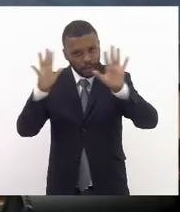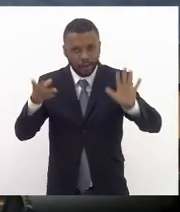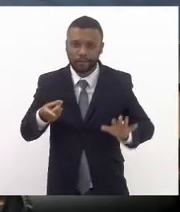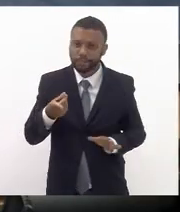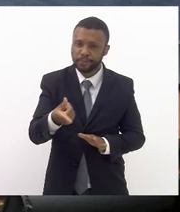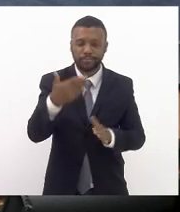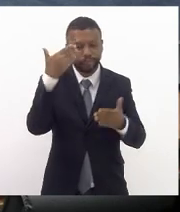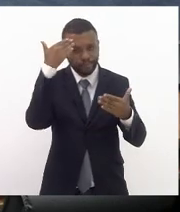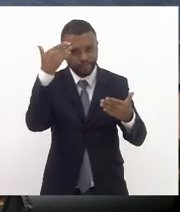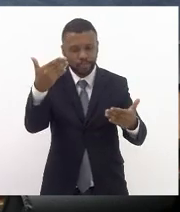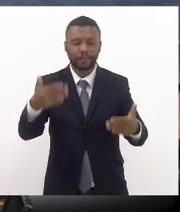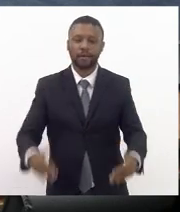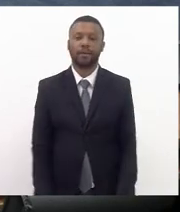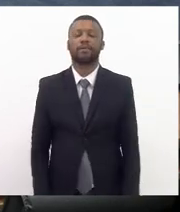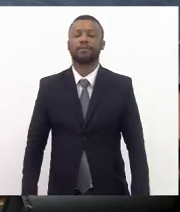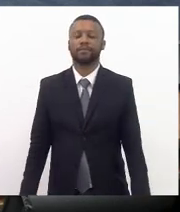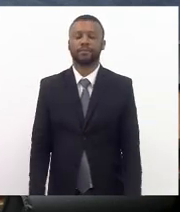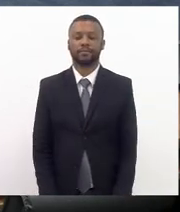obrigado.